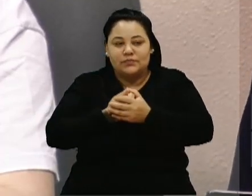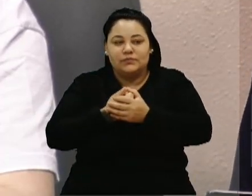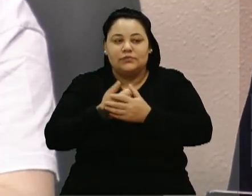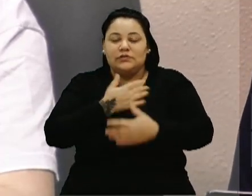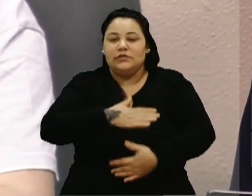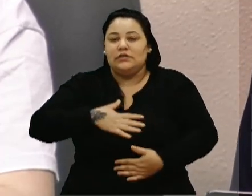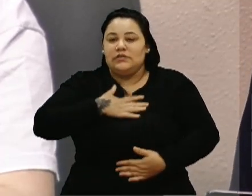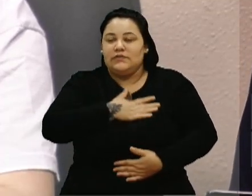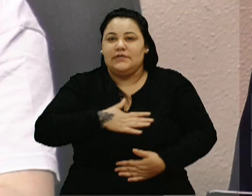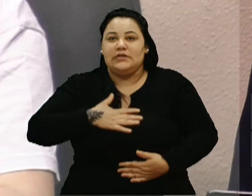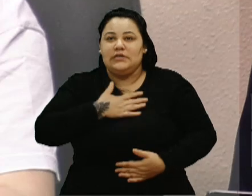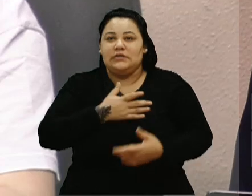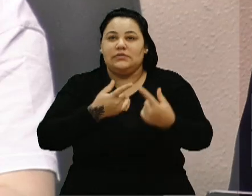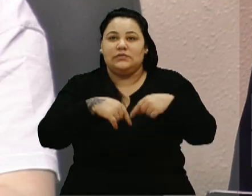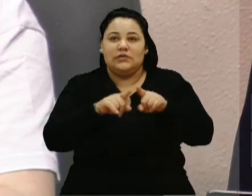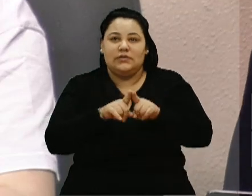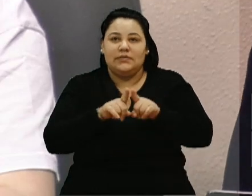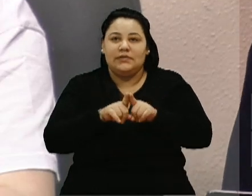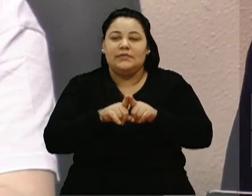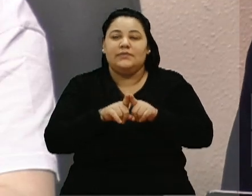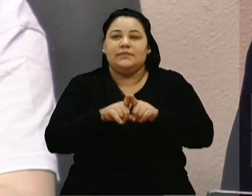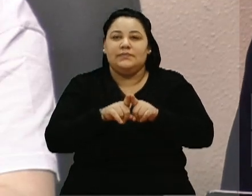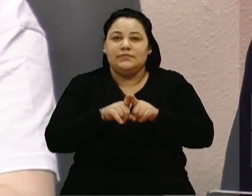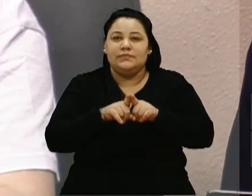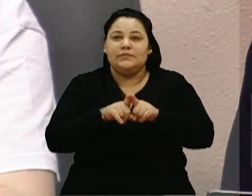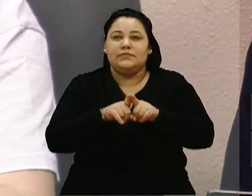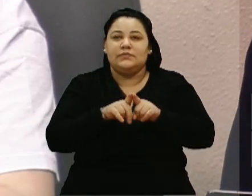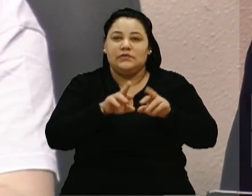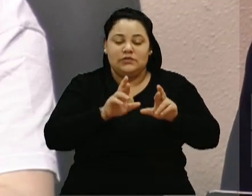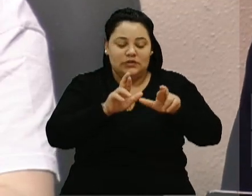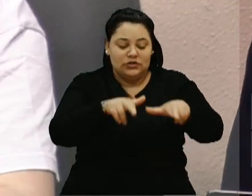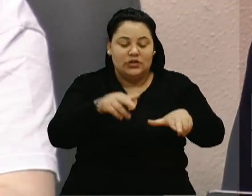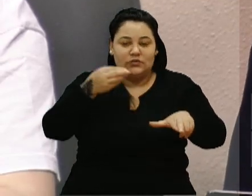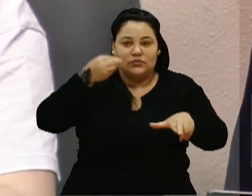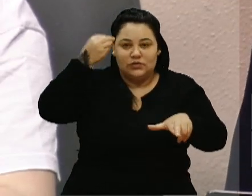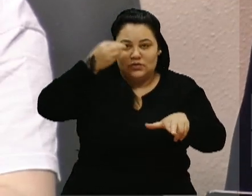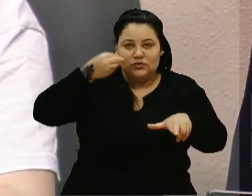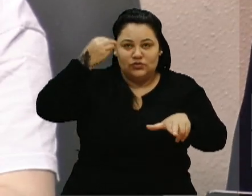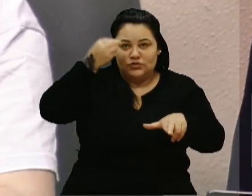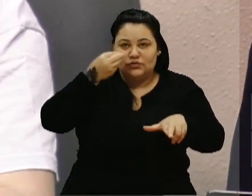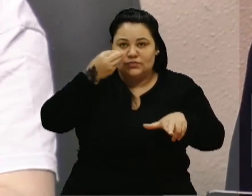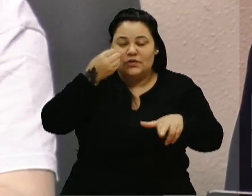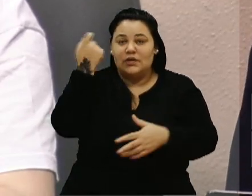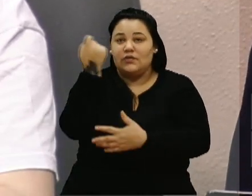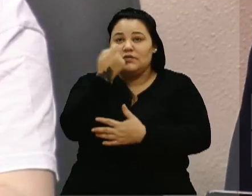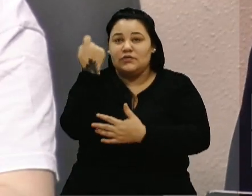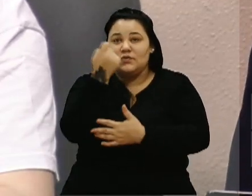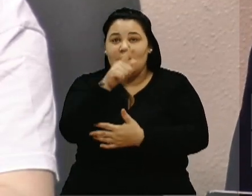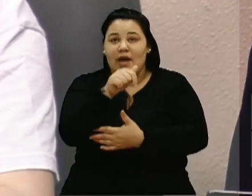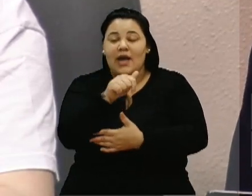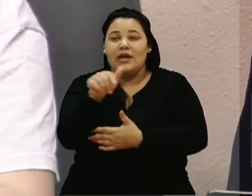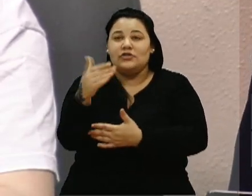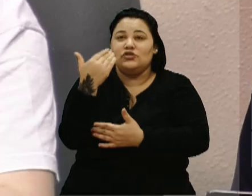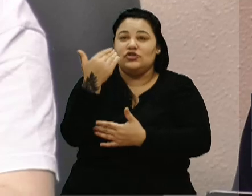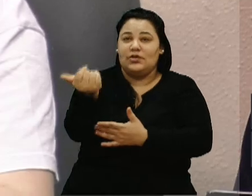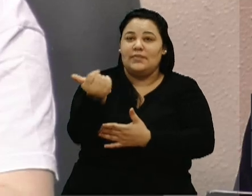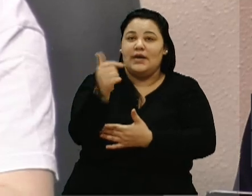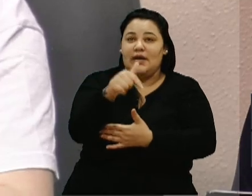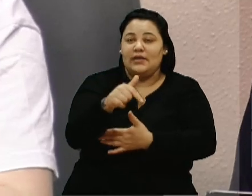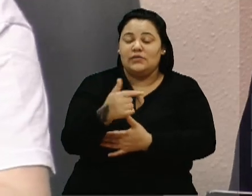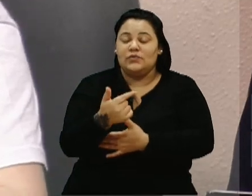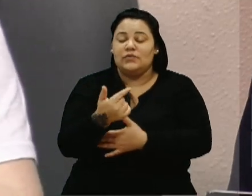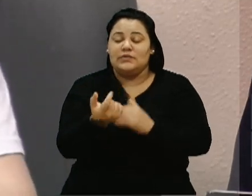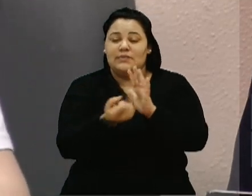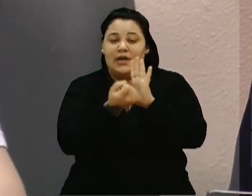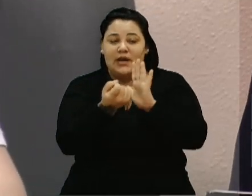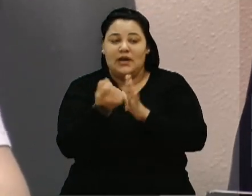profundo senso de responsabilidade que o Conselho Regional de Psicologia do Rio Grande do Sul é convocado a estar presente nesse marco